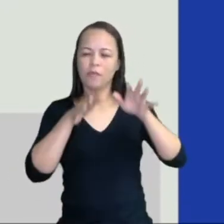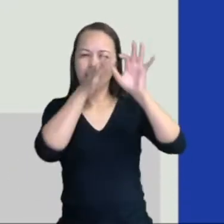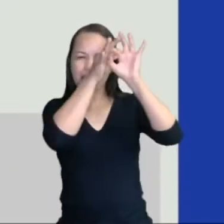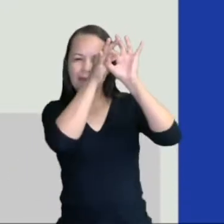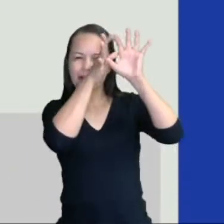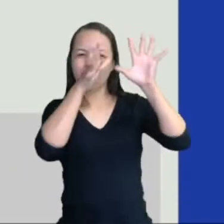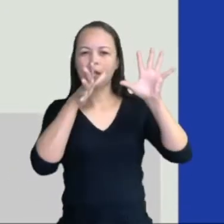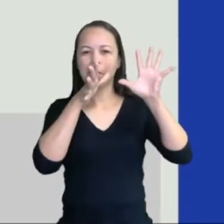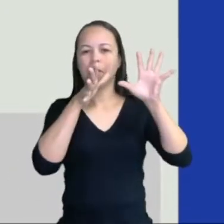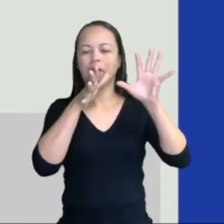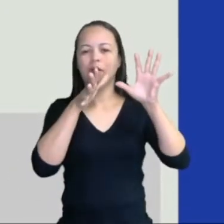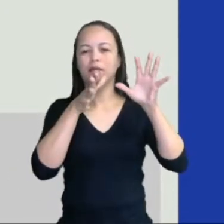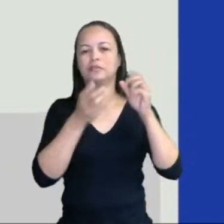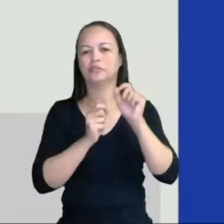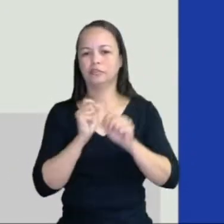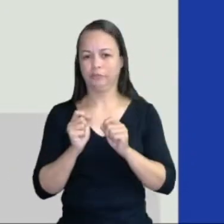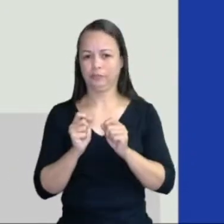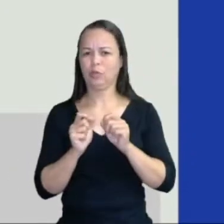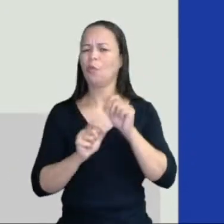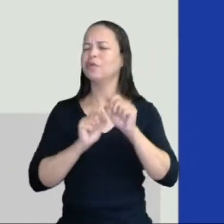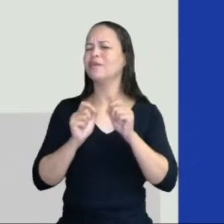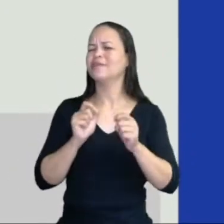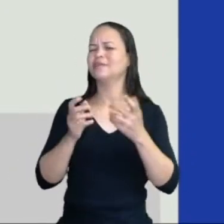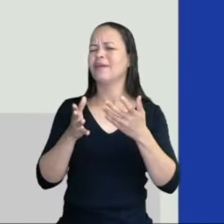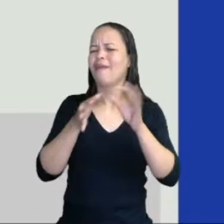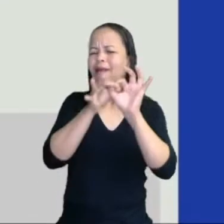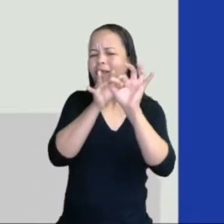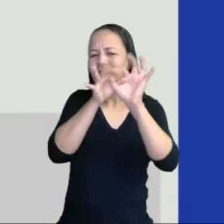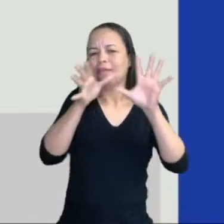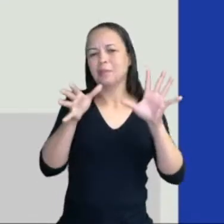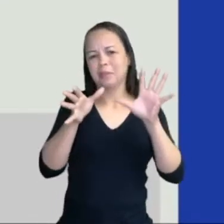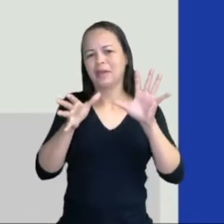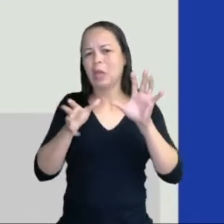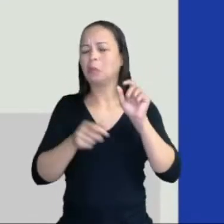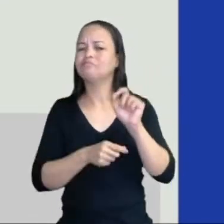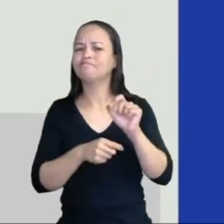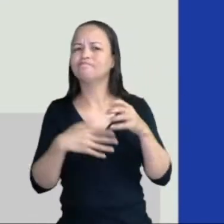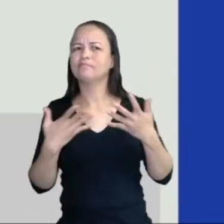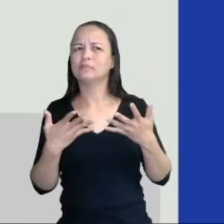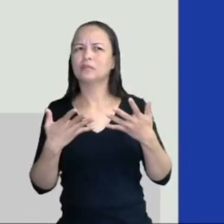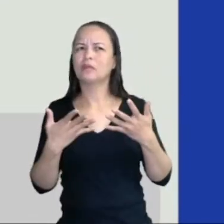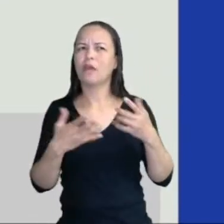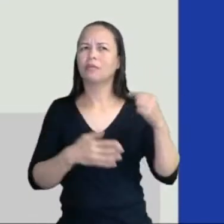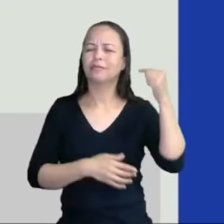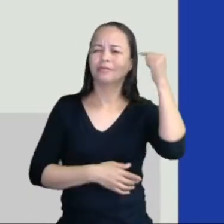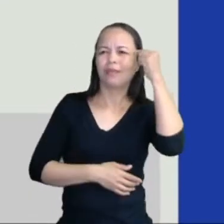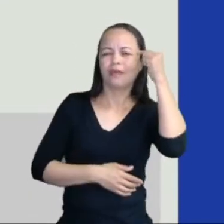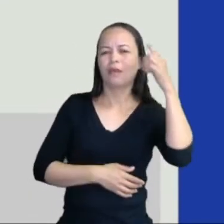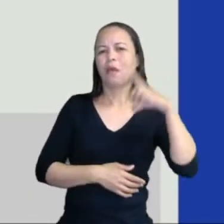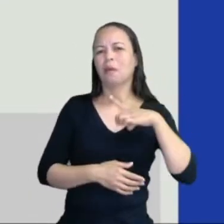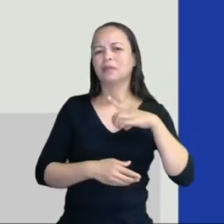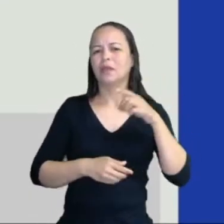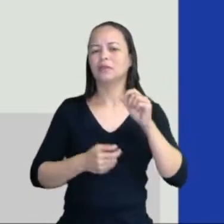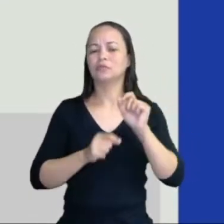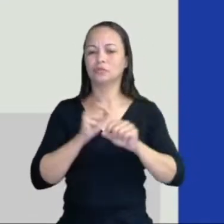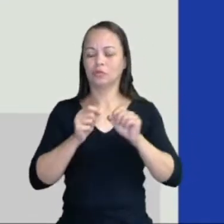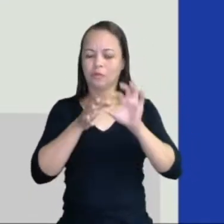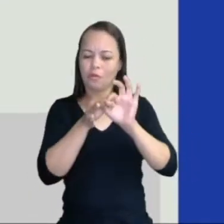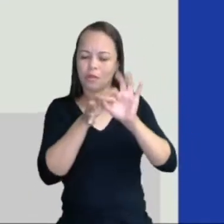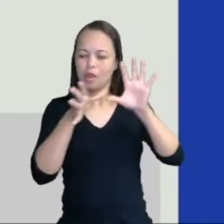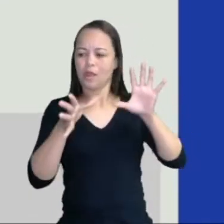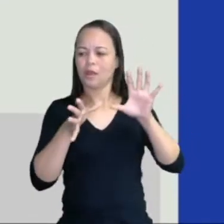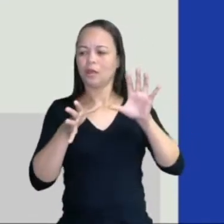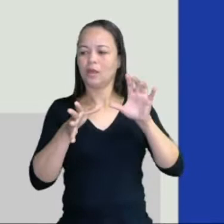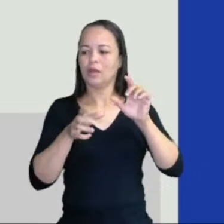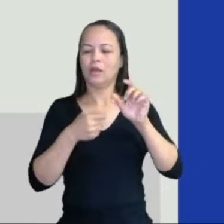gente saber o que é ser liberal. A gente tem uma ideia já pré-concebida do que é liberal, aquilo que